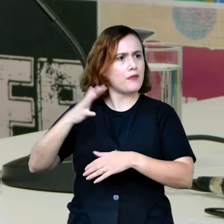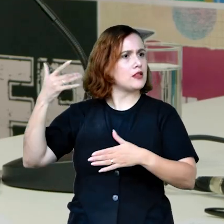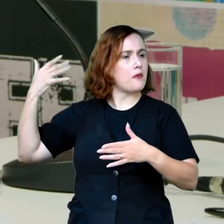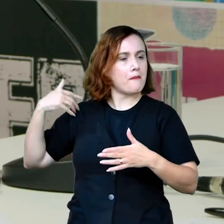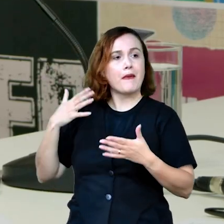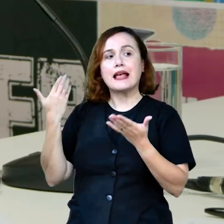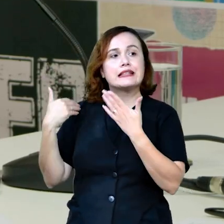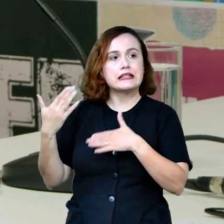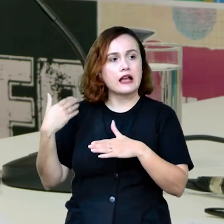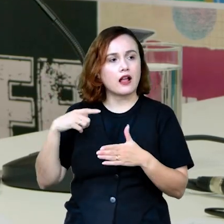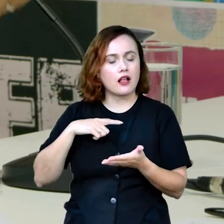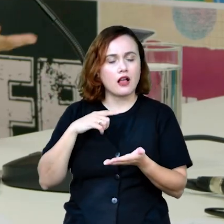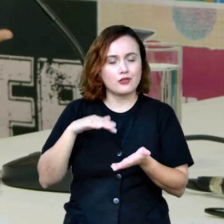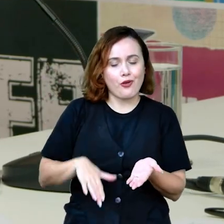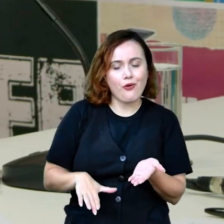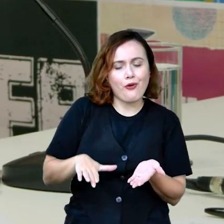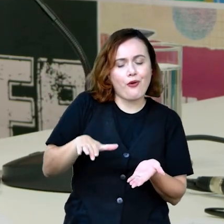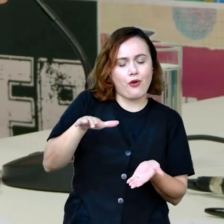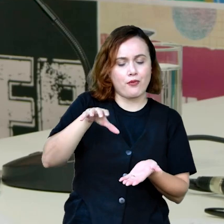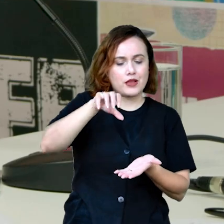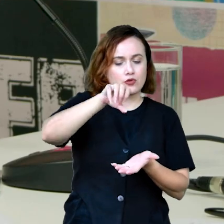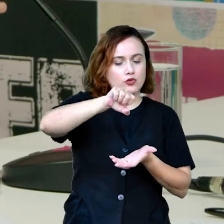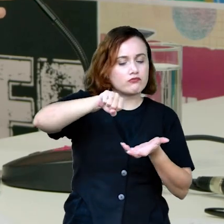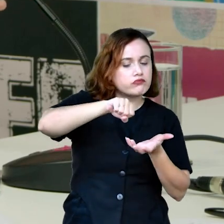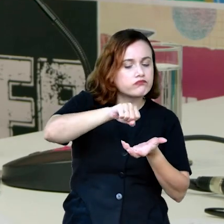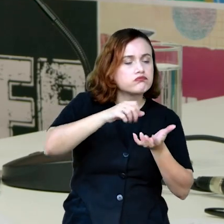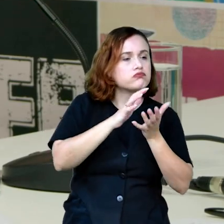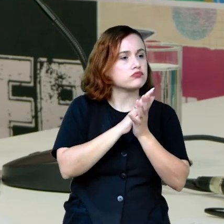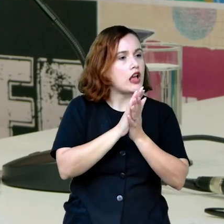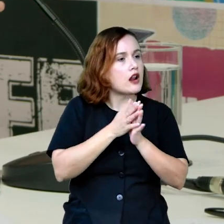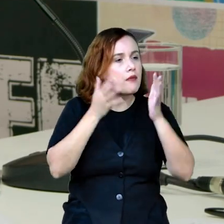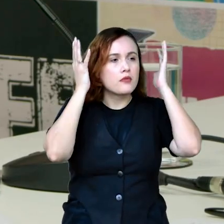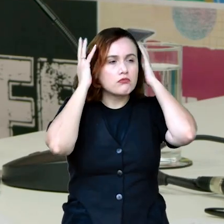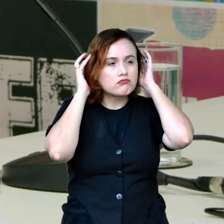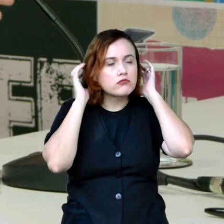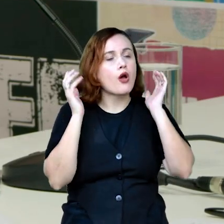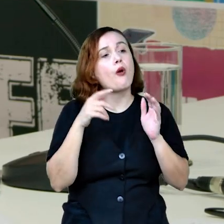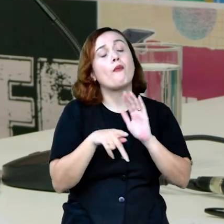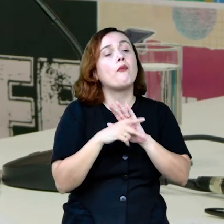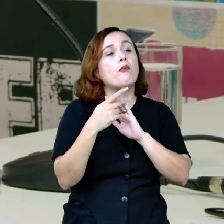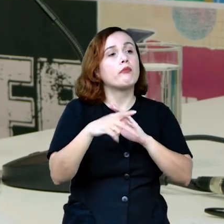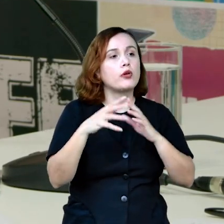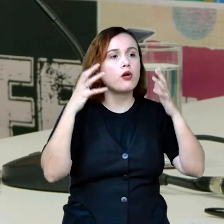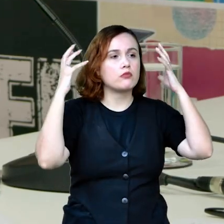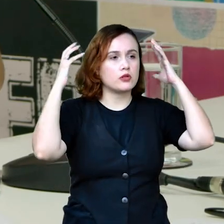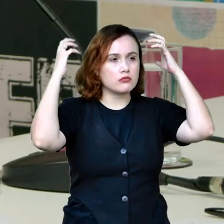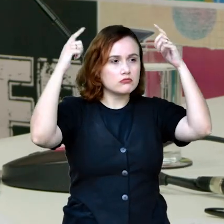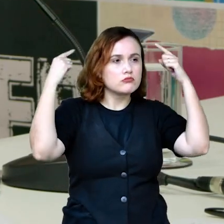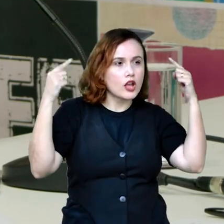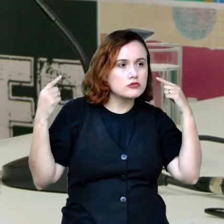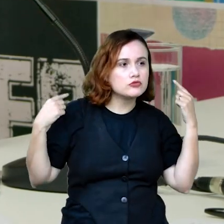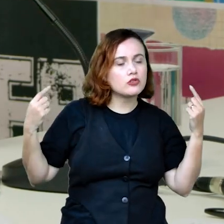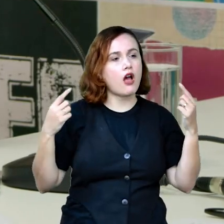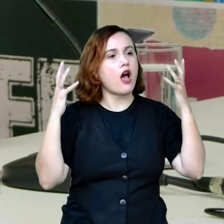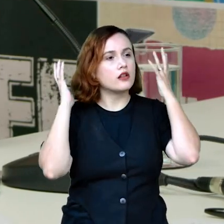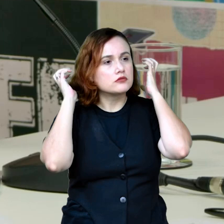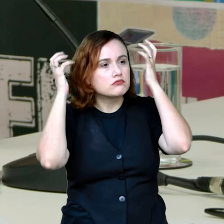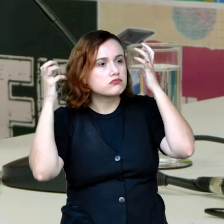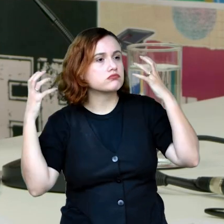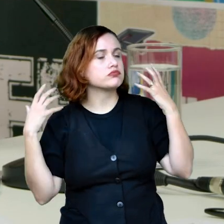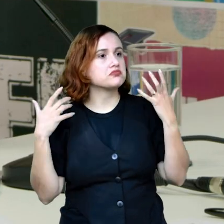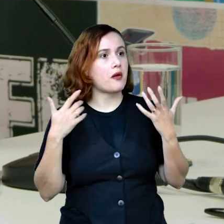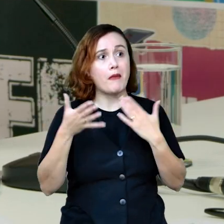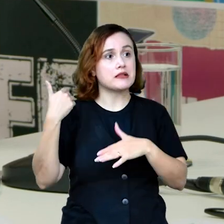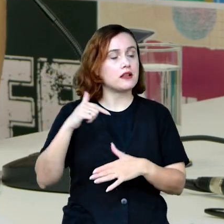ter, por exemplo, creme para cabelo cacheado. E no começo, assim, o início de ter isso, eu passei por essa transição. Eu imagino